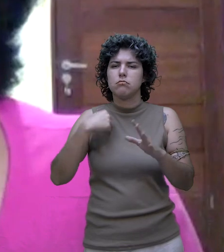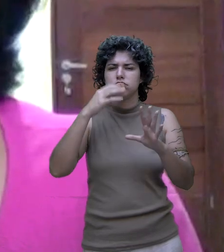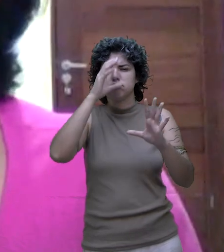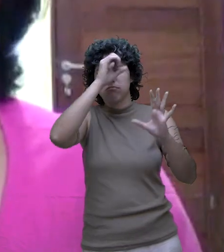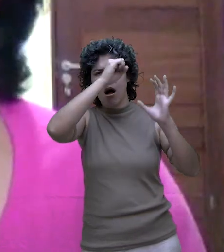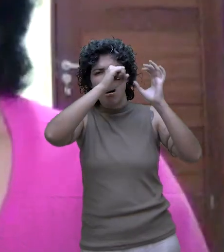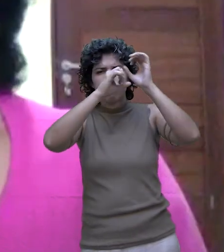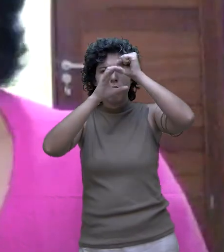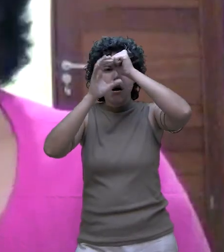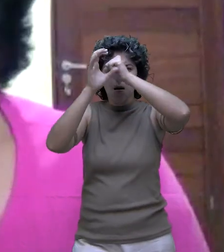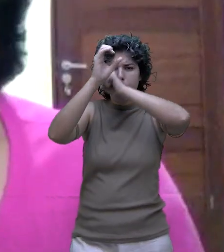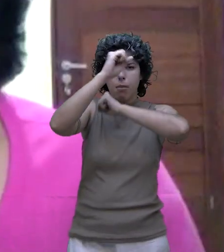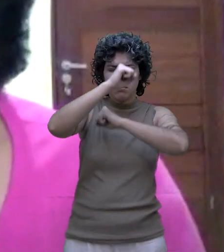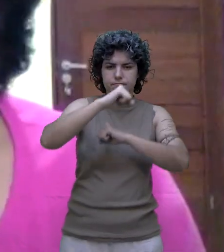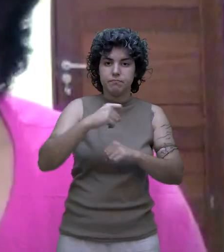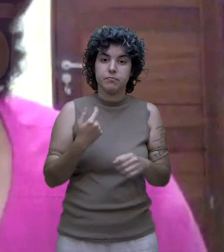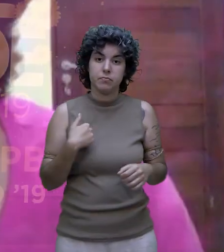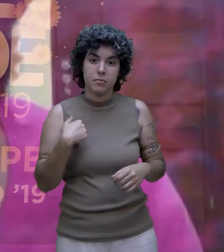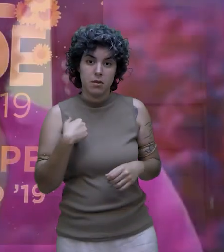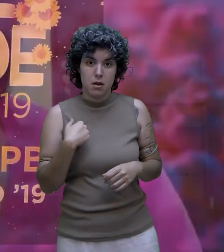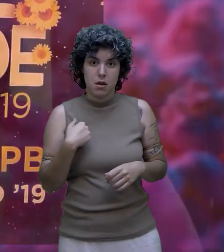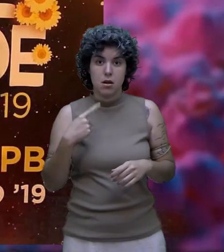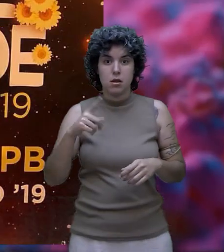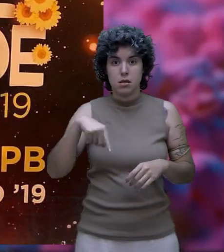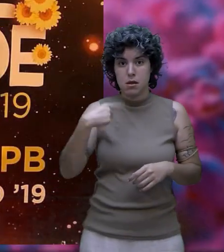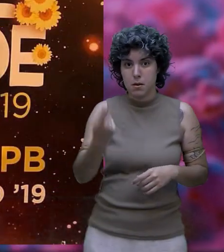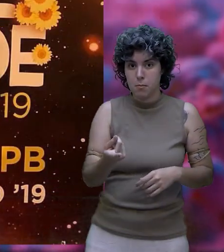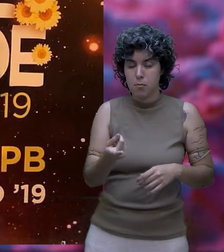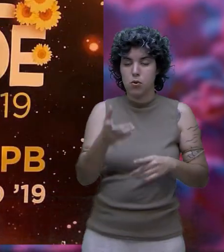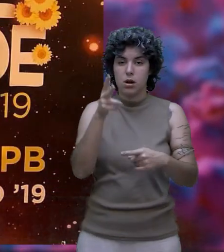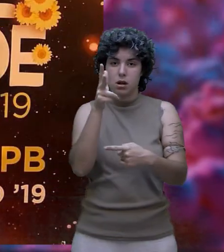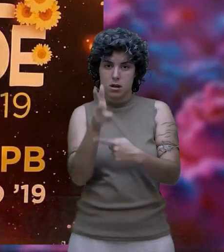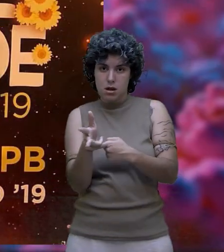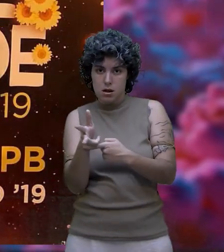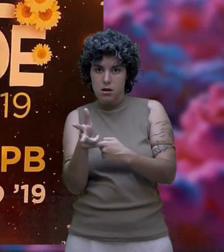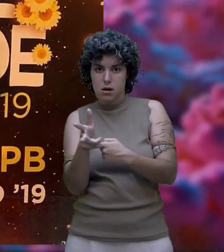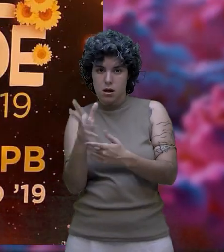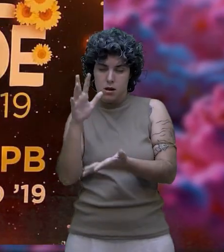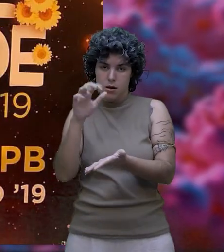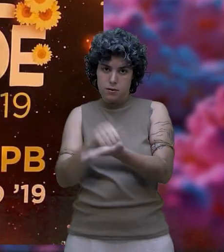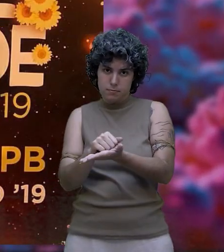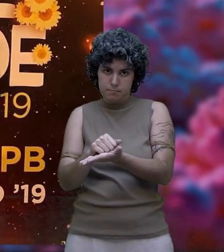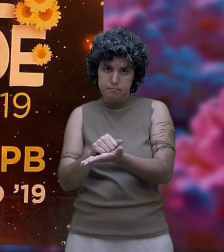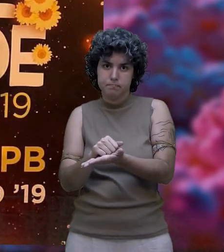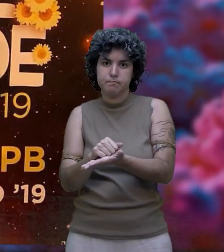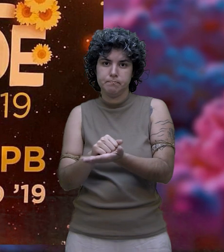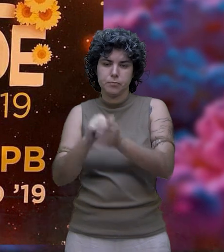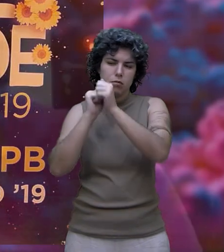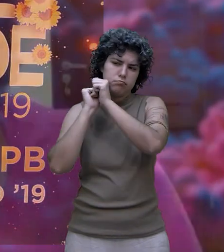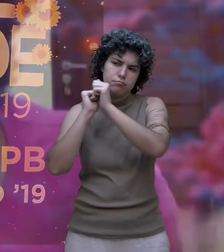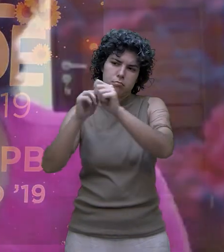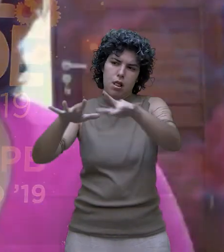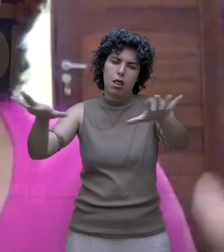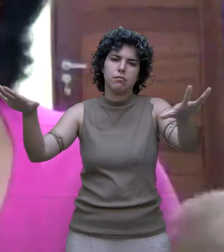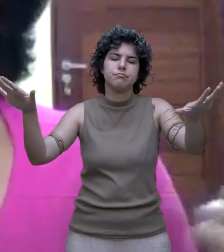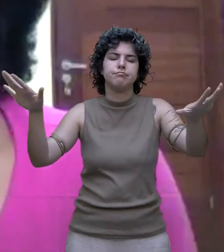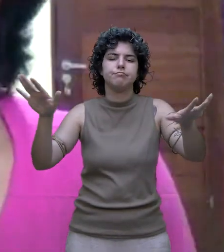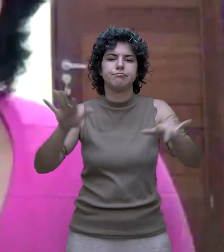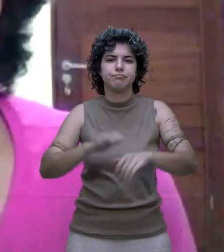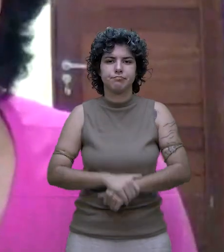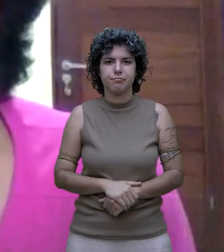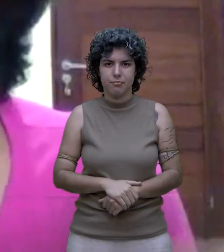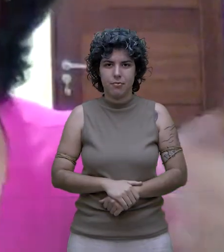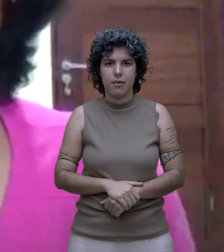pontapé inicial. E voltei, aí gravei o Rasga Mortalha, e o Rasga Mortalha foi para o mundo aí voando, né?